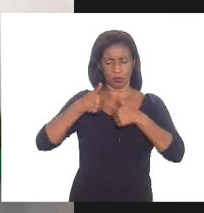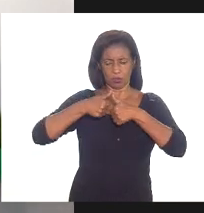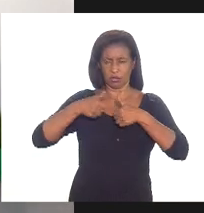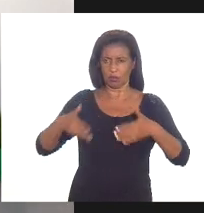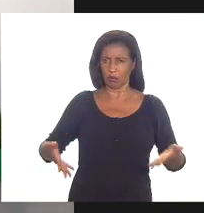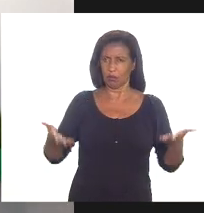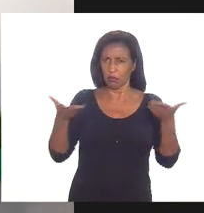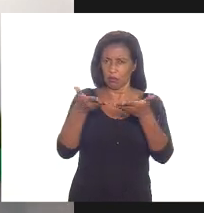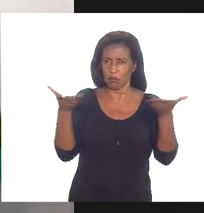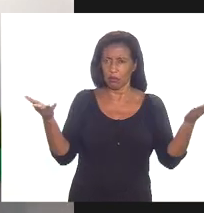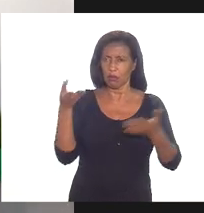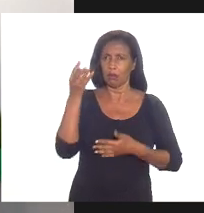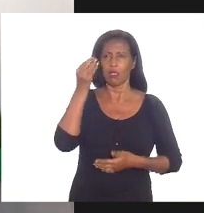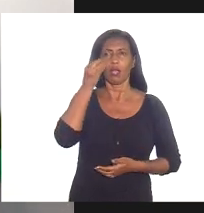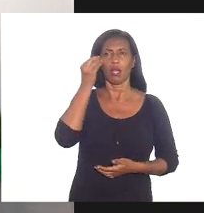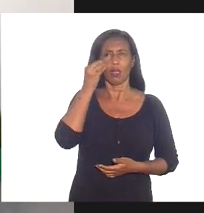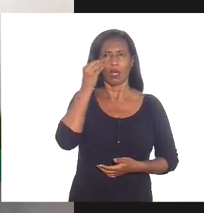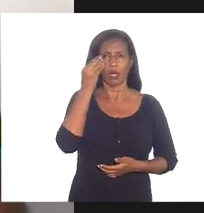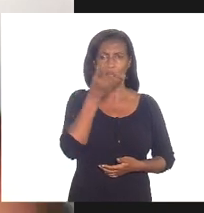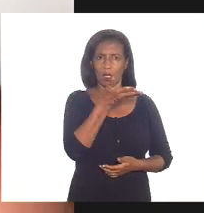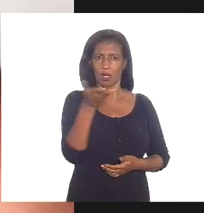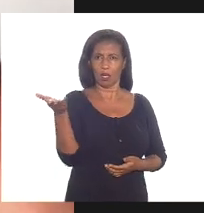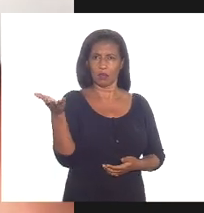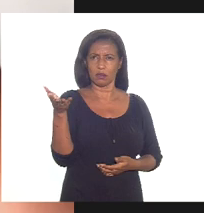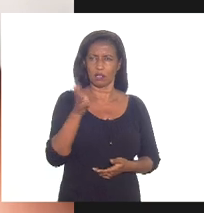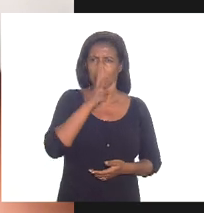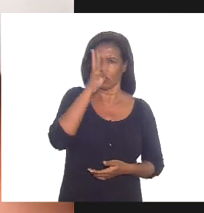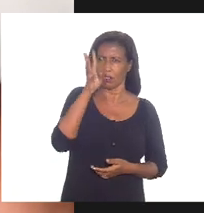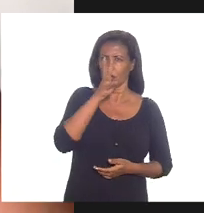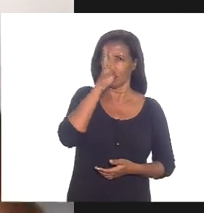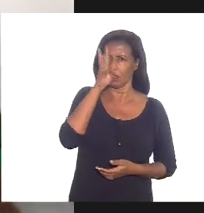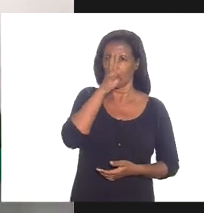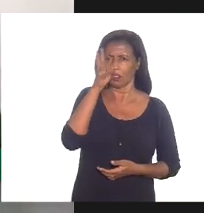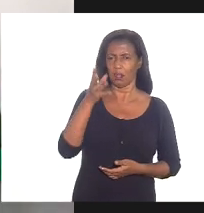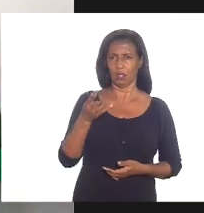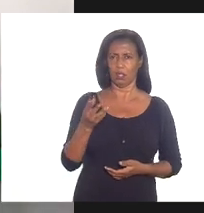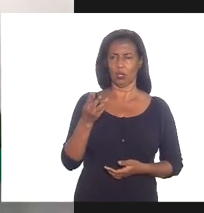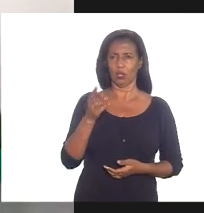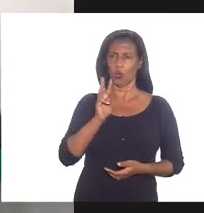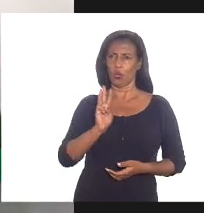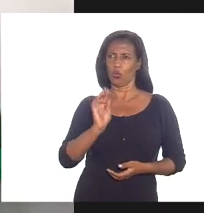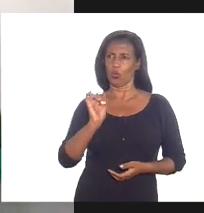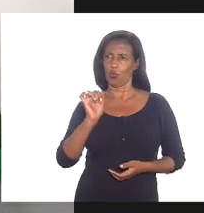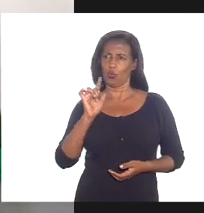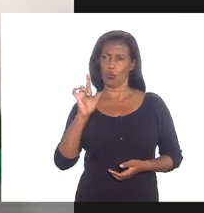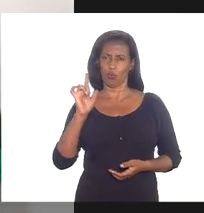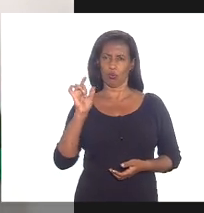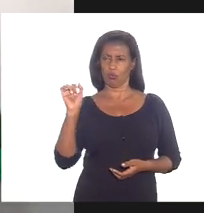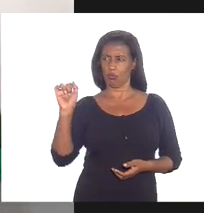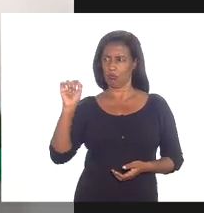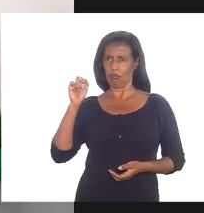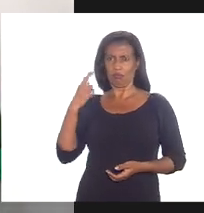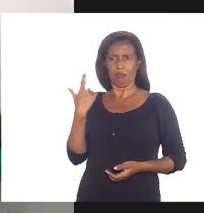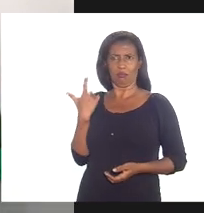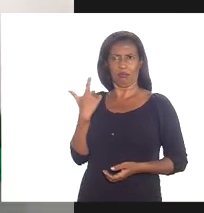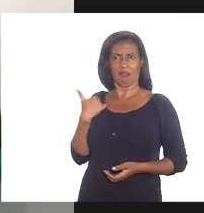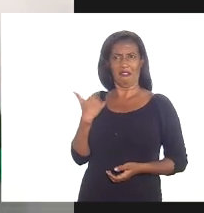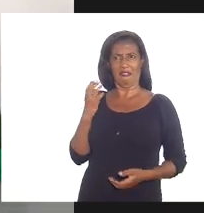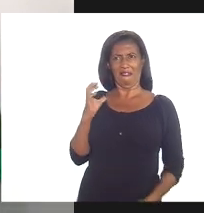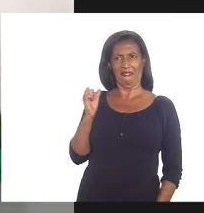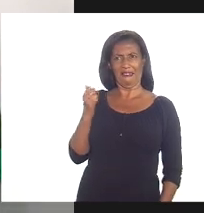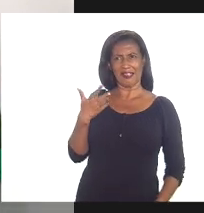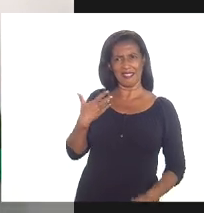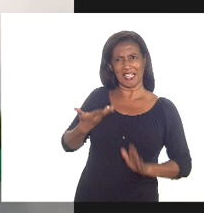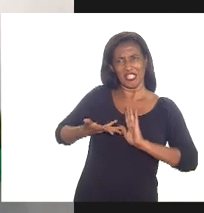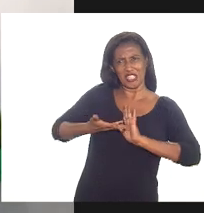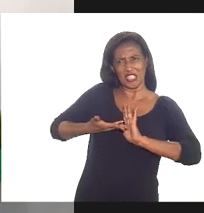que assistiram ali absurdamente a tentativa do Wilson Witzel, à época, tentar caçar o meu mandato